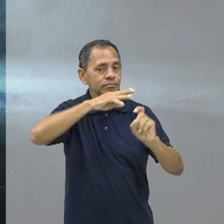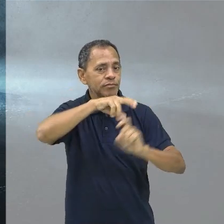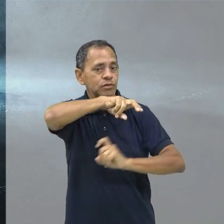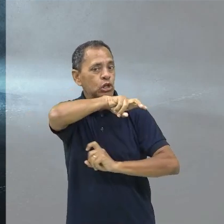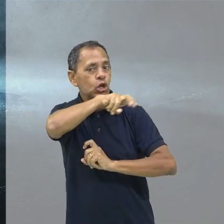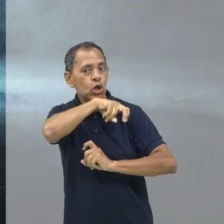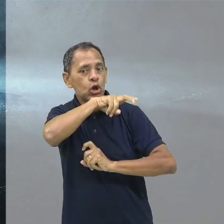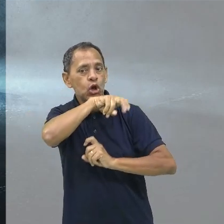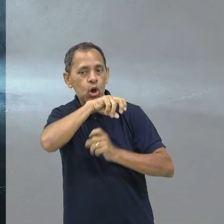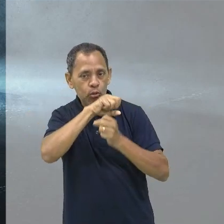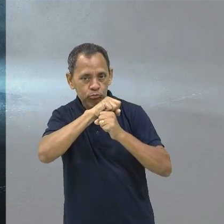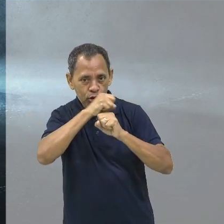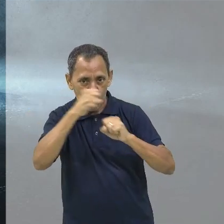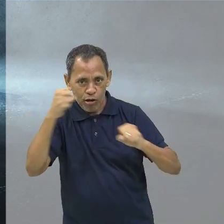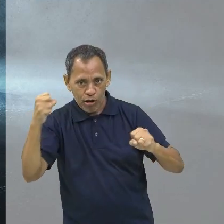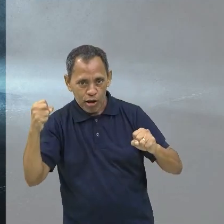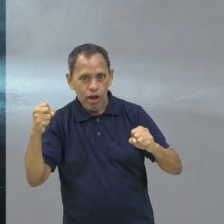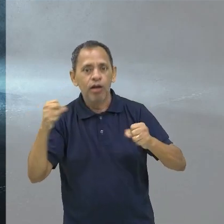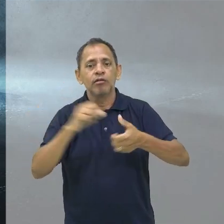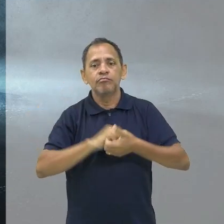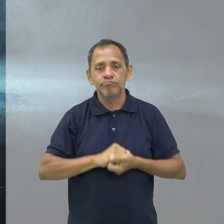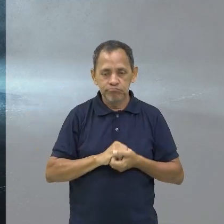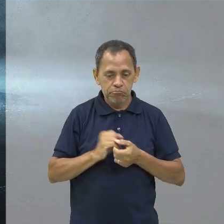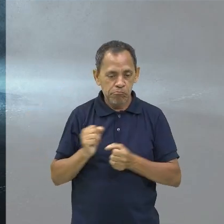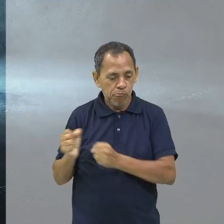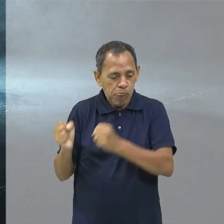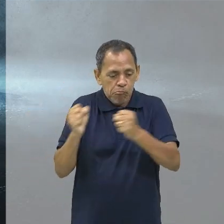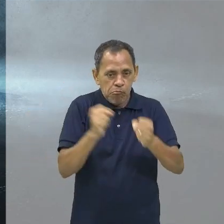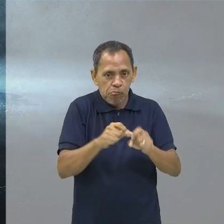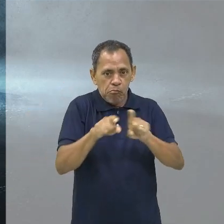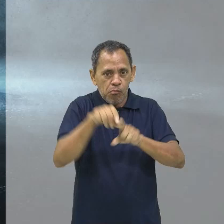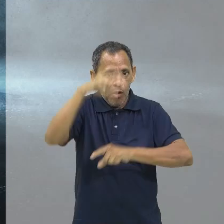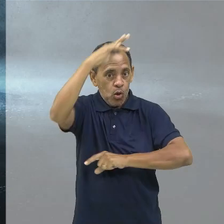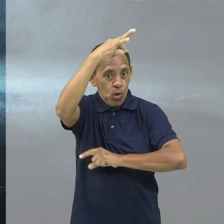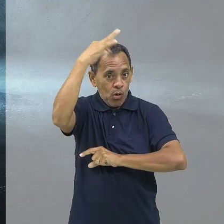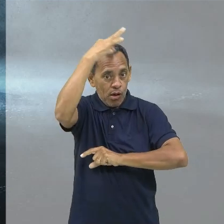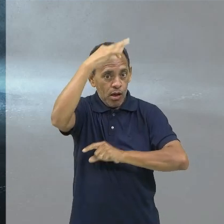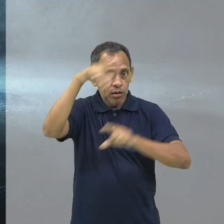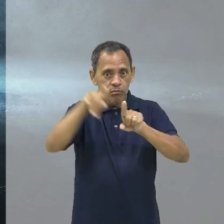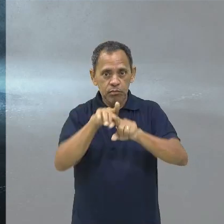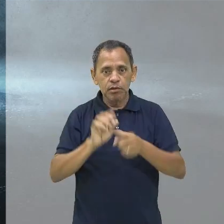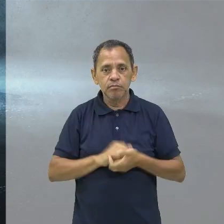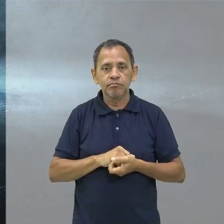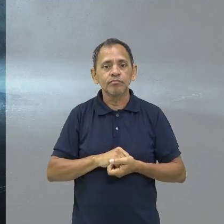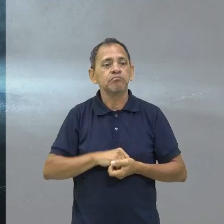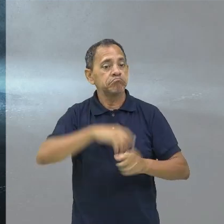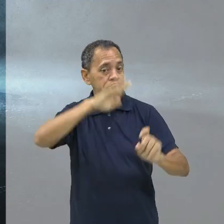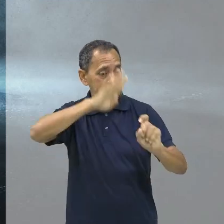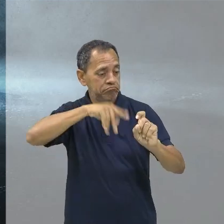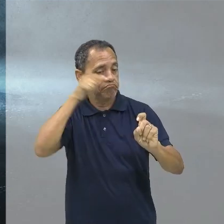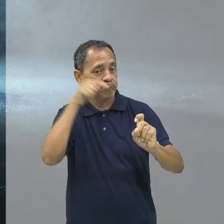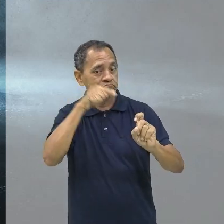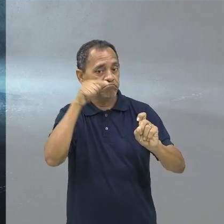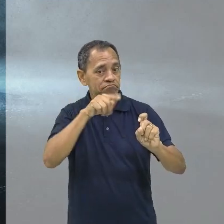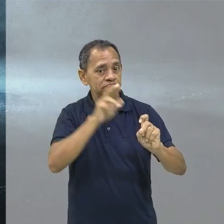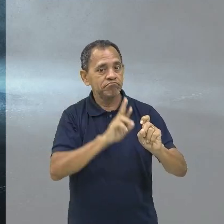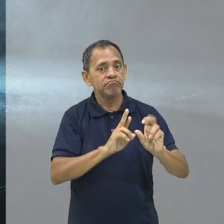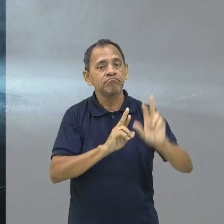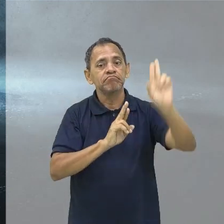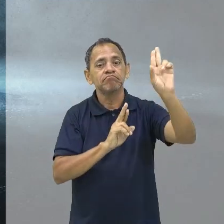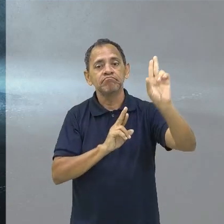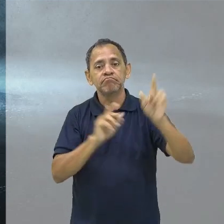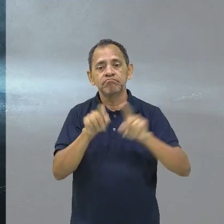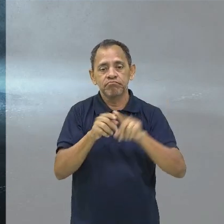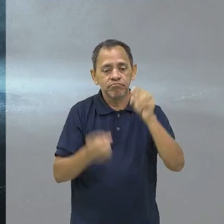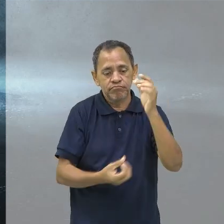grande, que é uma serpente poderosa e sagrada, que, segundo essa lenda, ela é responsável em